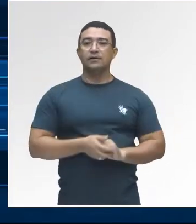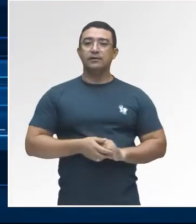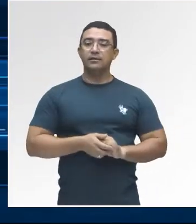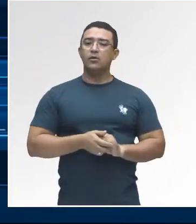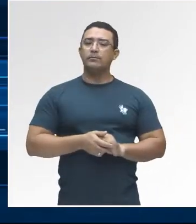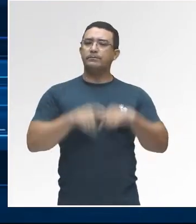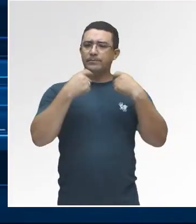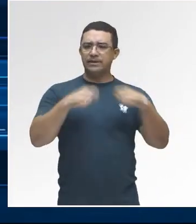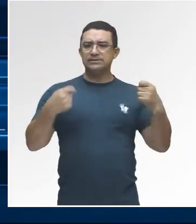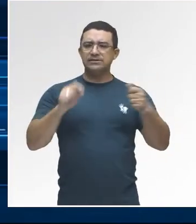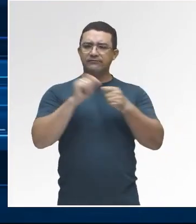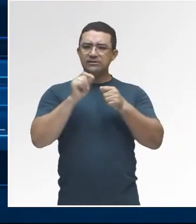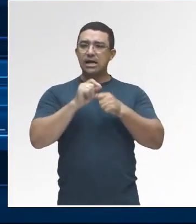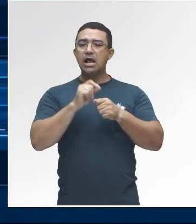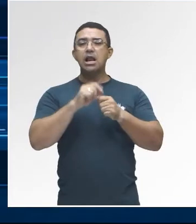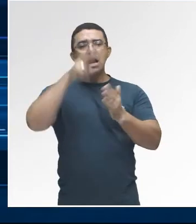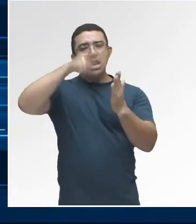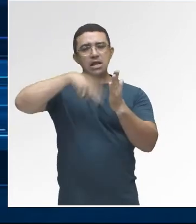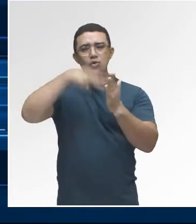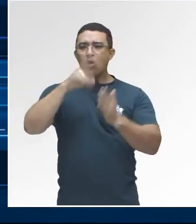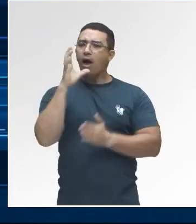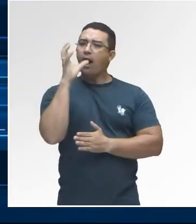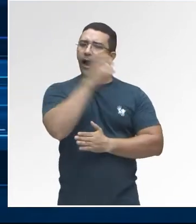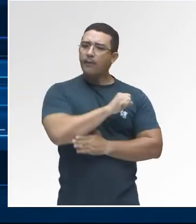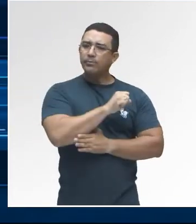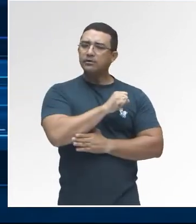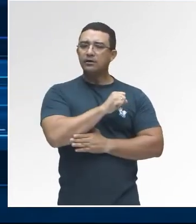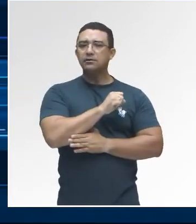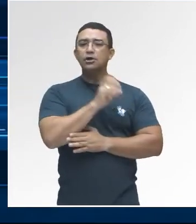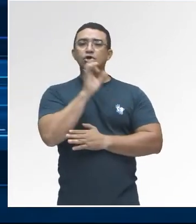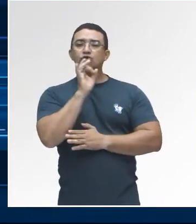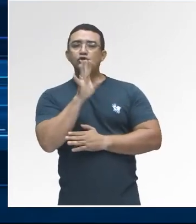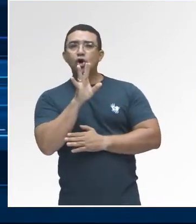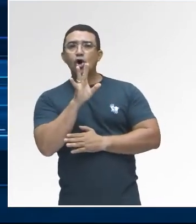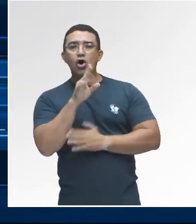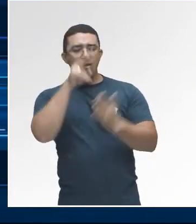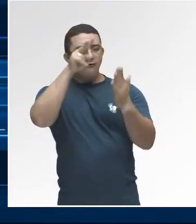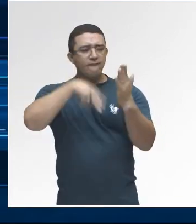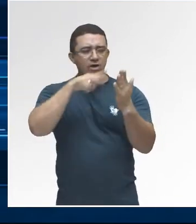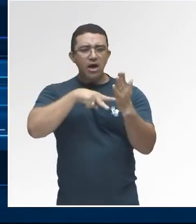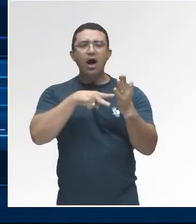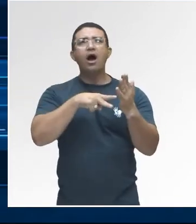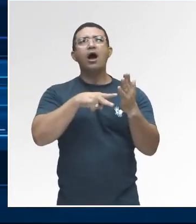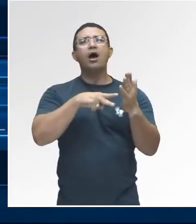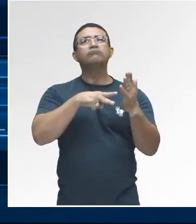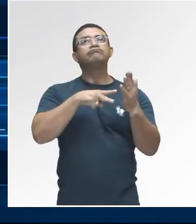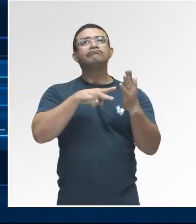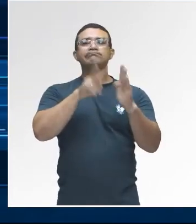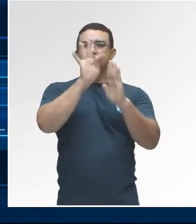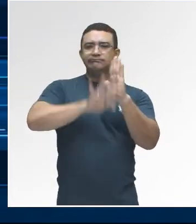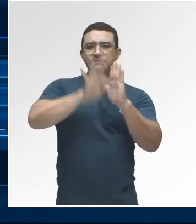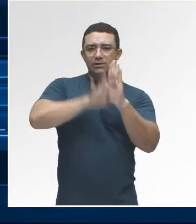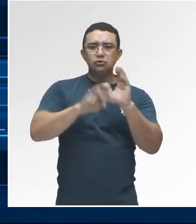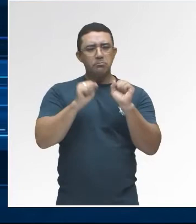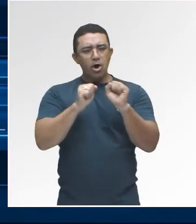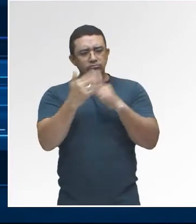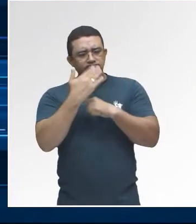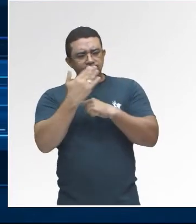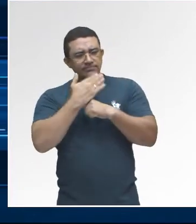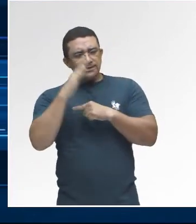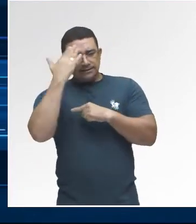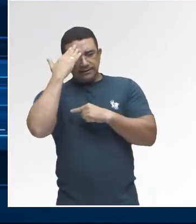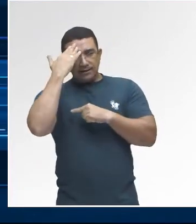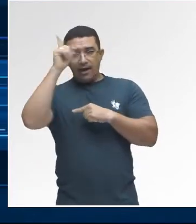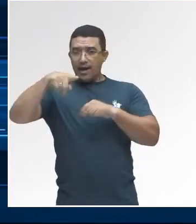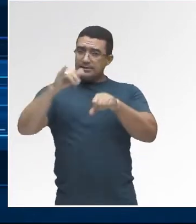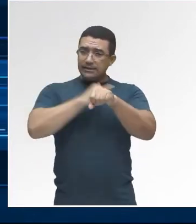mais rápida. Vai procurar só aquilo que pode te ajudar a compreender aquele texto. Então, essa é a estratégia de